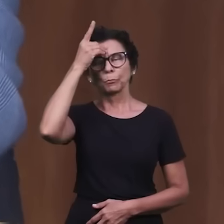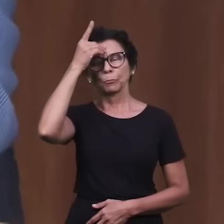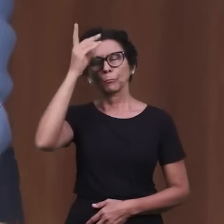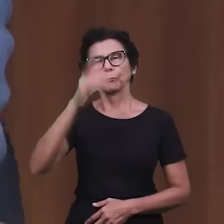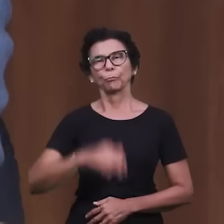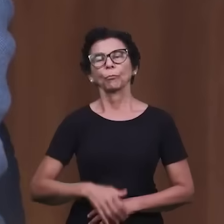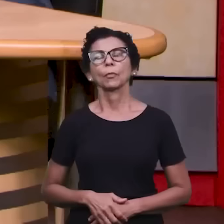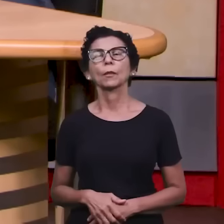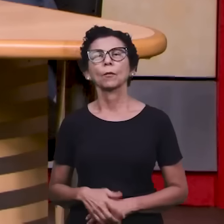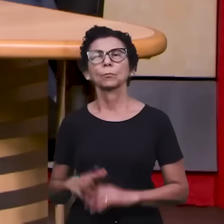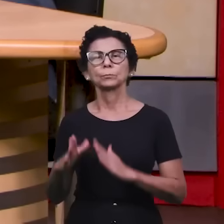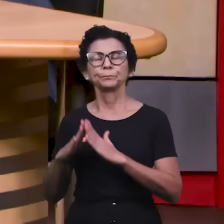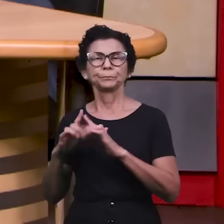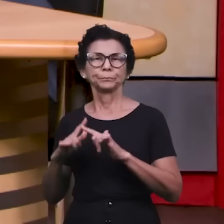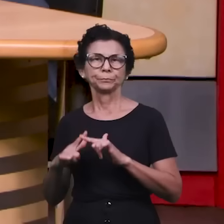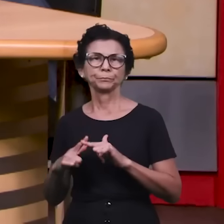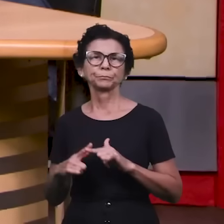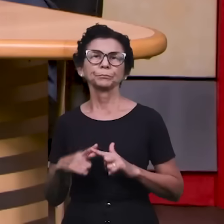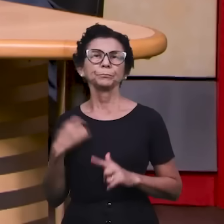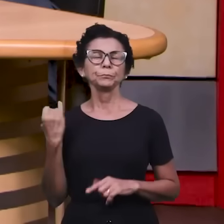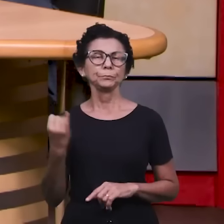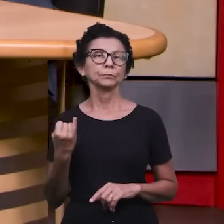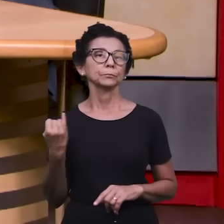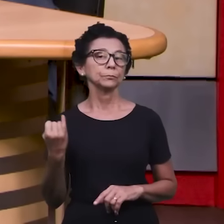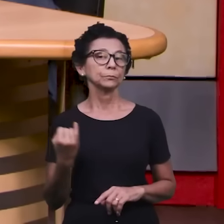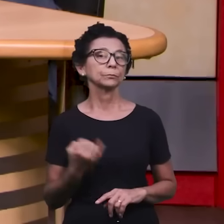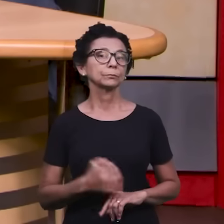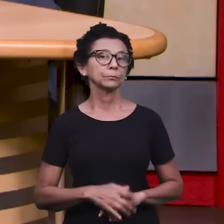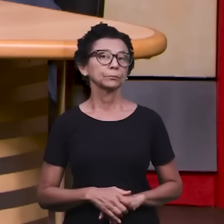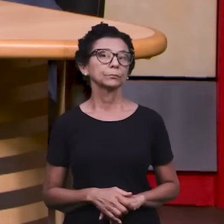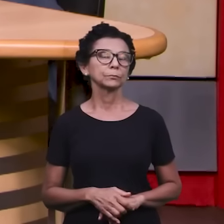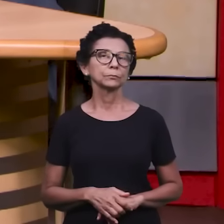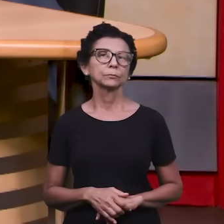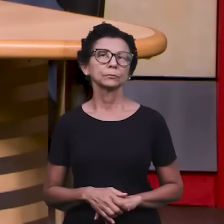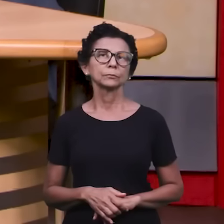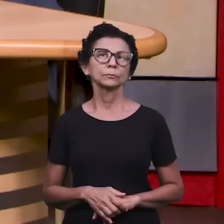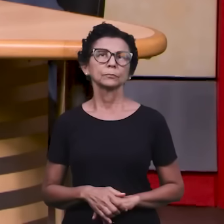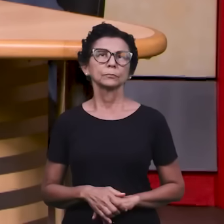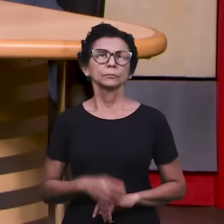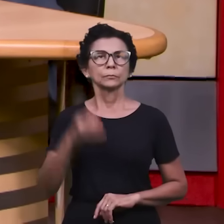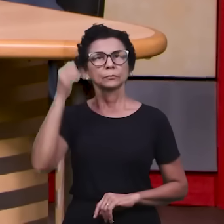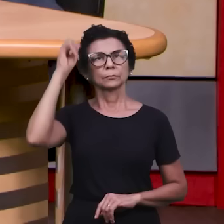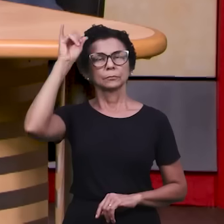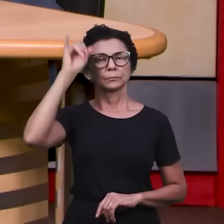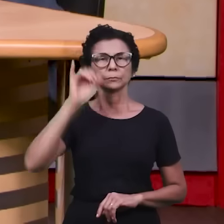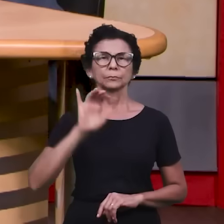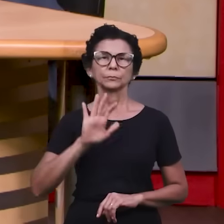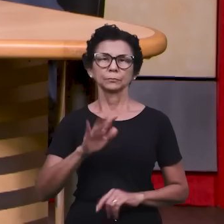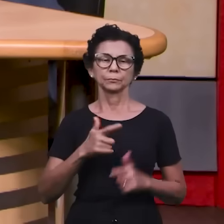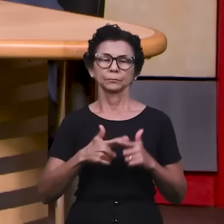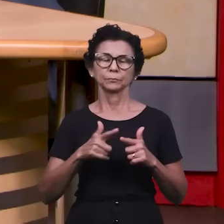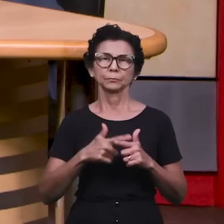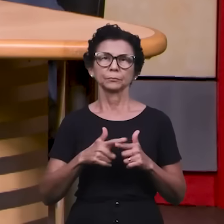igreja. Isso é muito importante, entendeu? Para evitar, essa colocação é